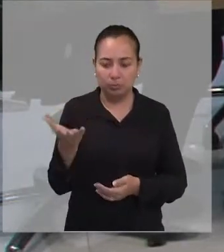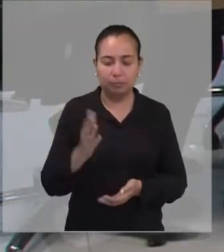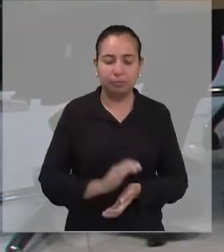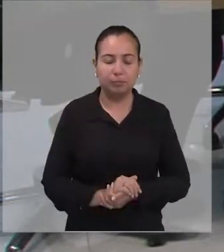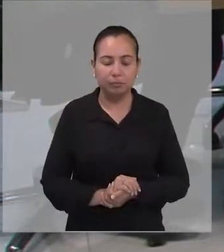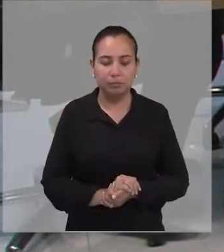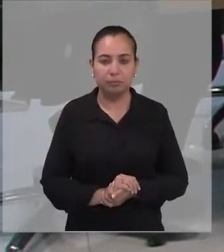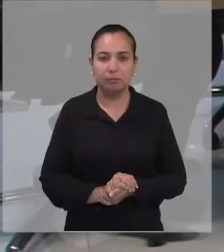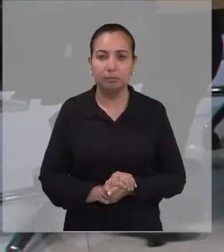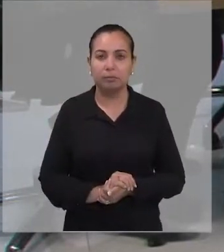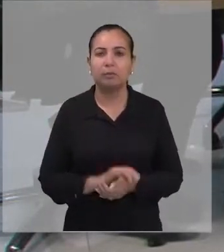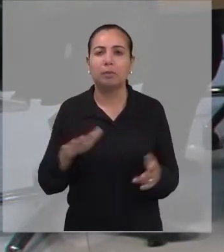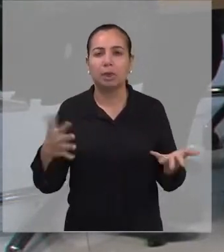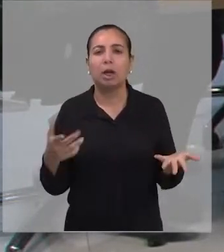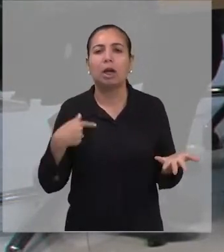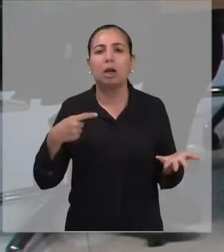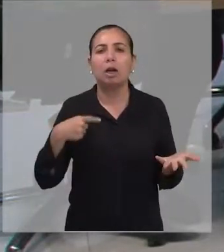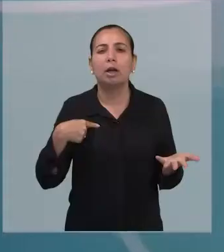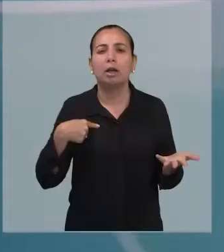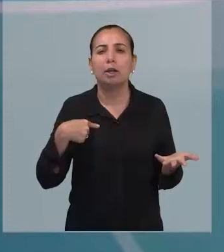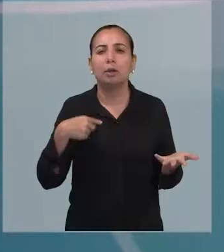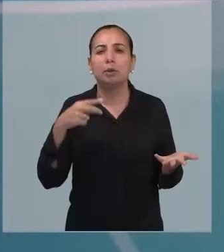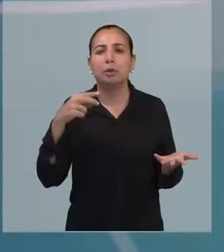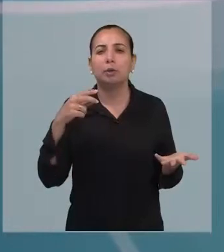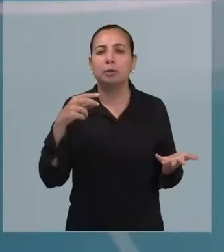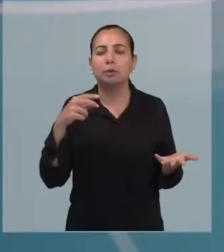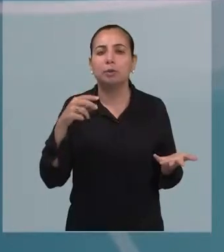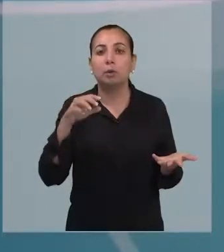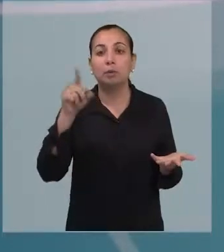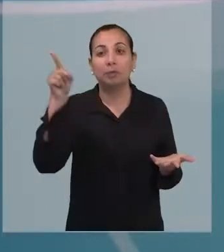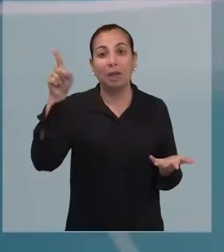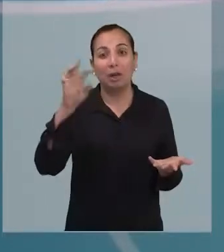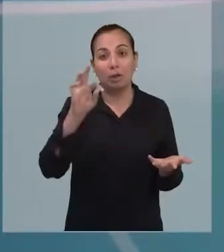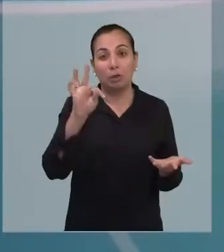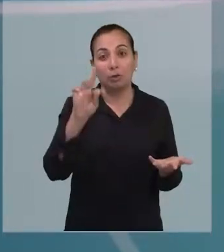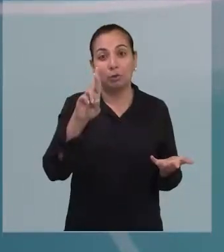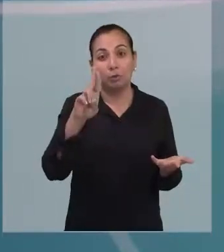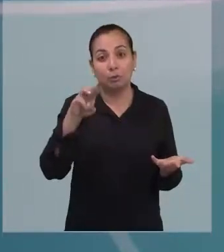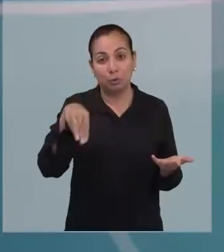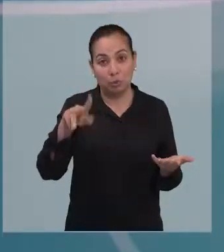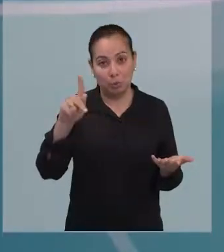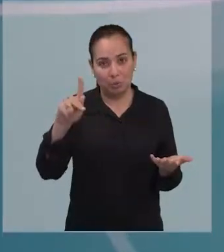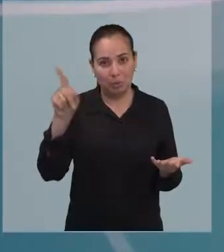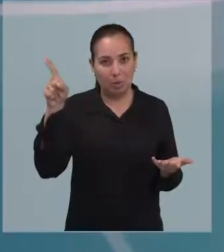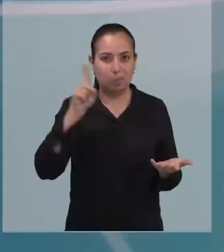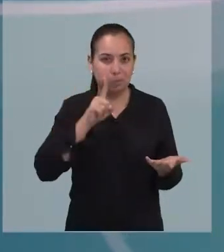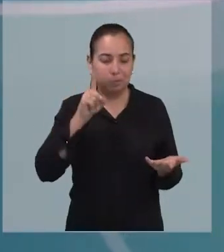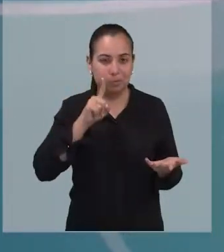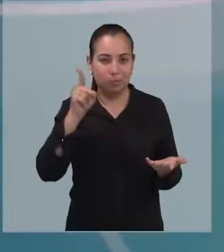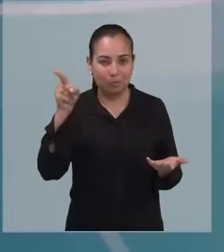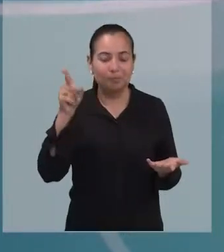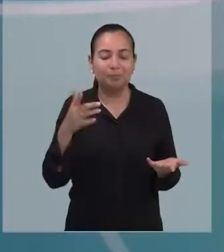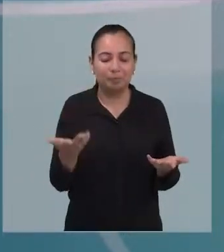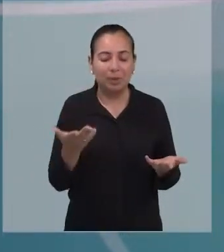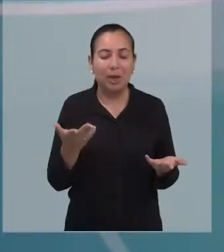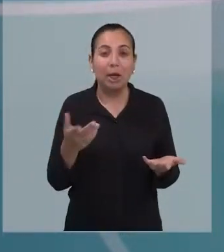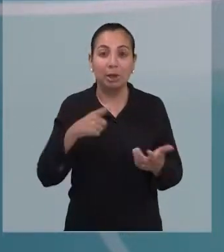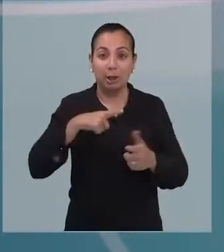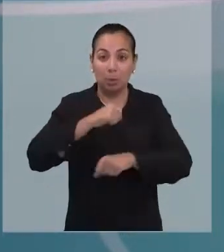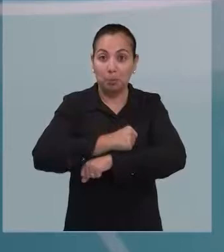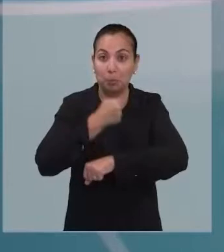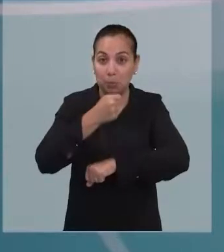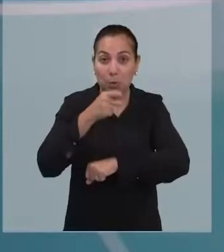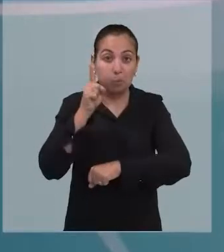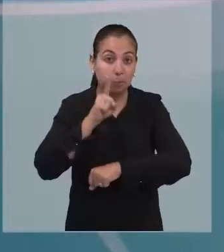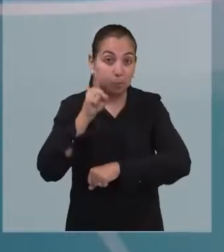li um livro recentemente sobre a presidência do Trump, que é um jornalista americano muito conhecido, que é o